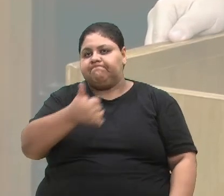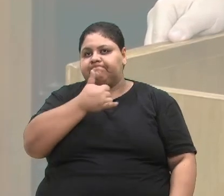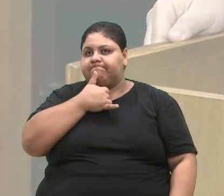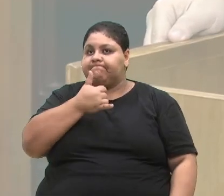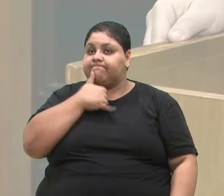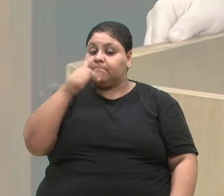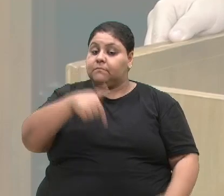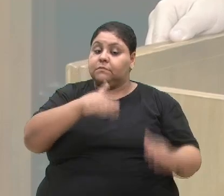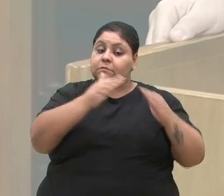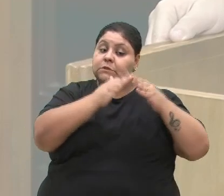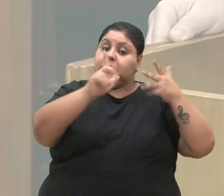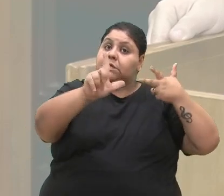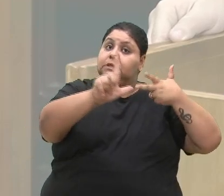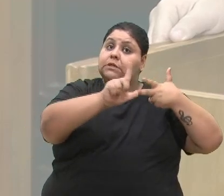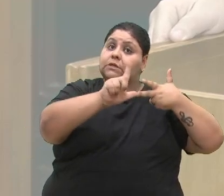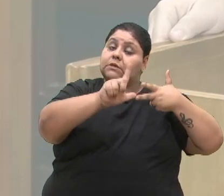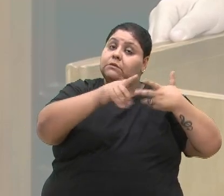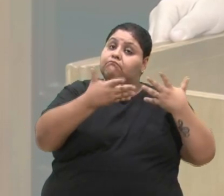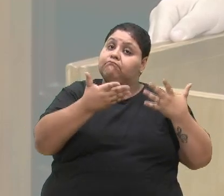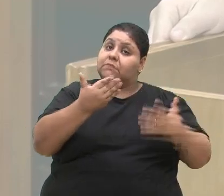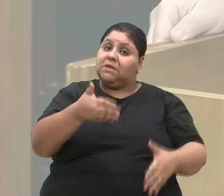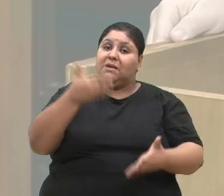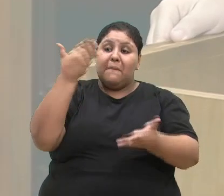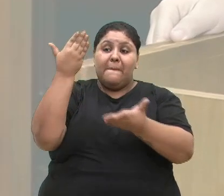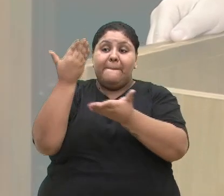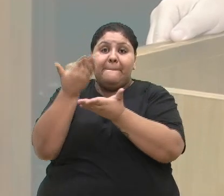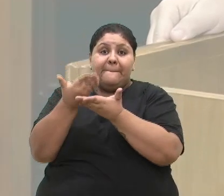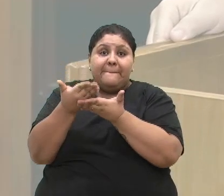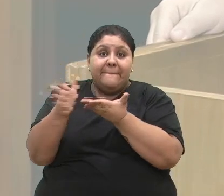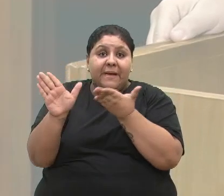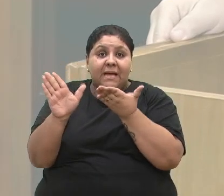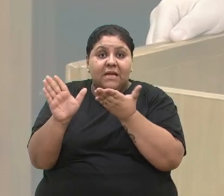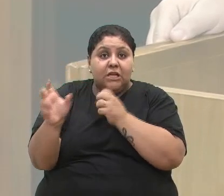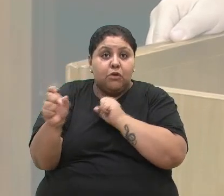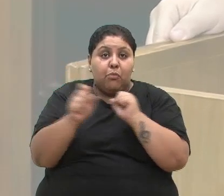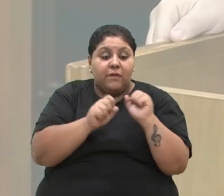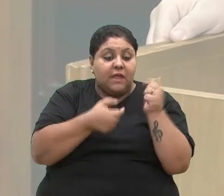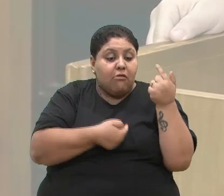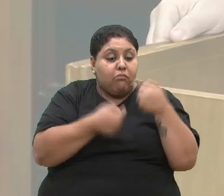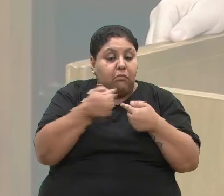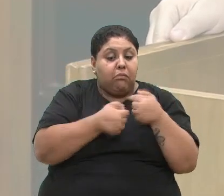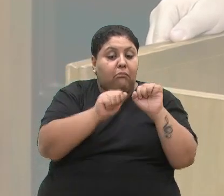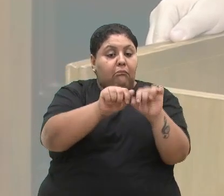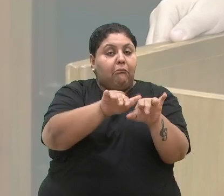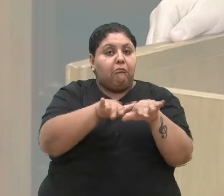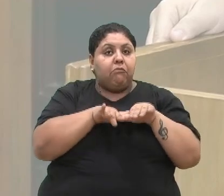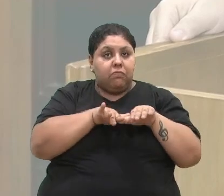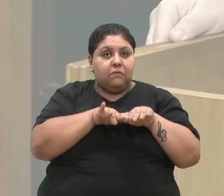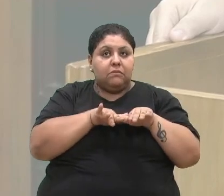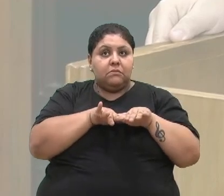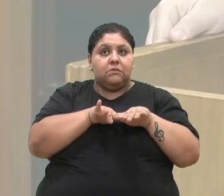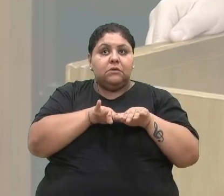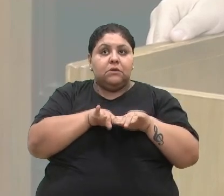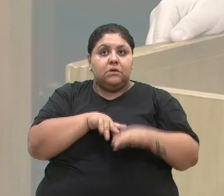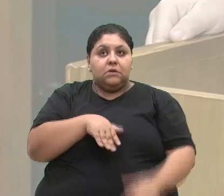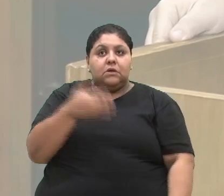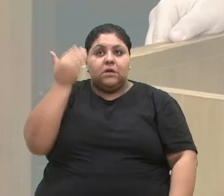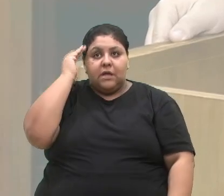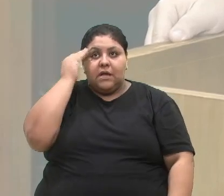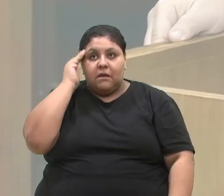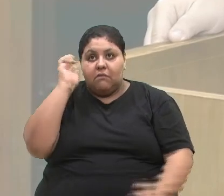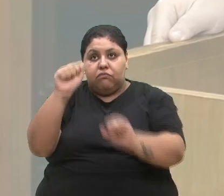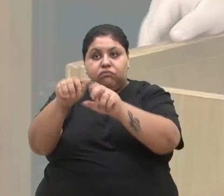essa Casa Legislativa perde os poderes de poder debater em plenário, de poder entender que o plenário